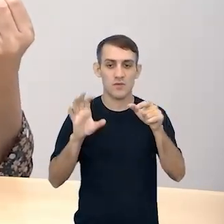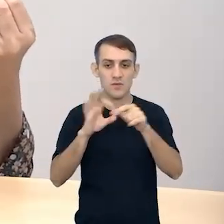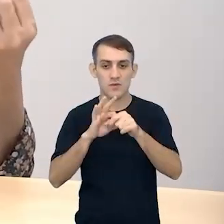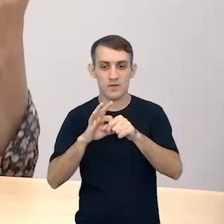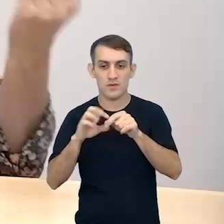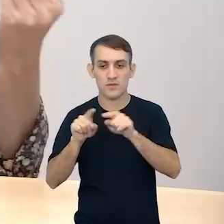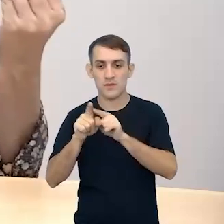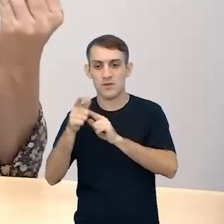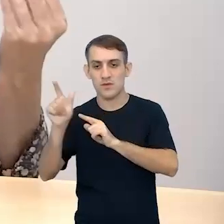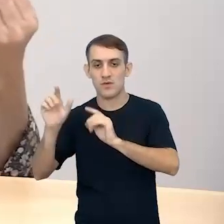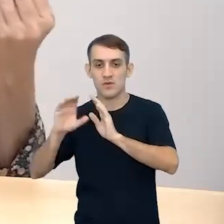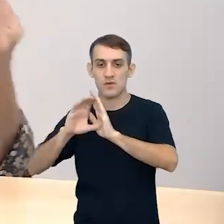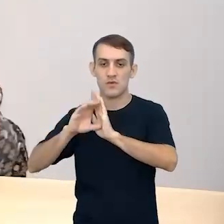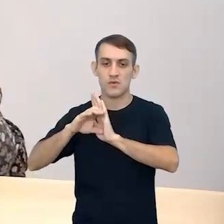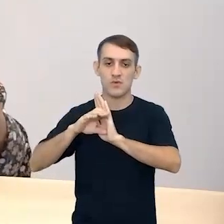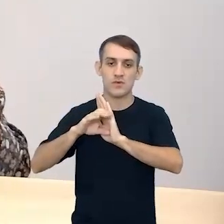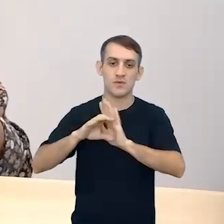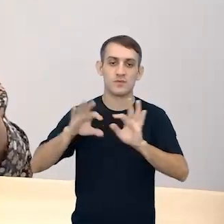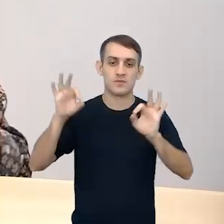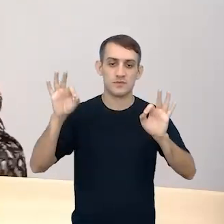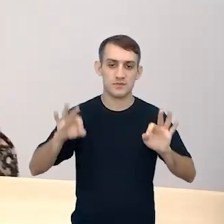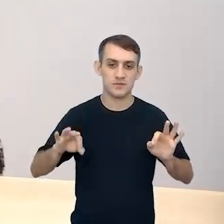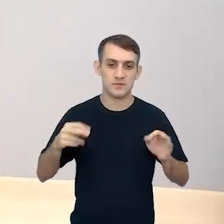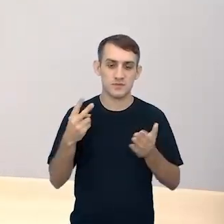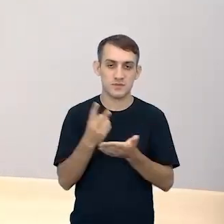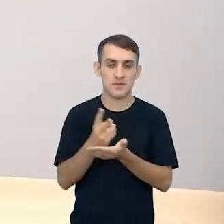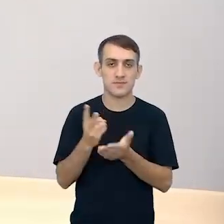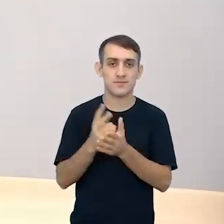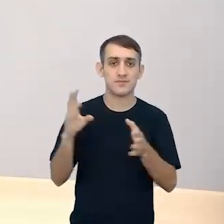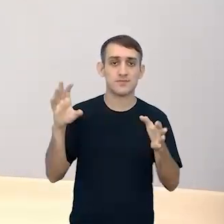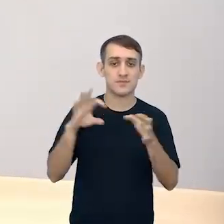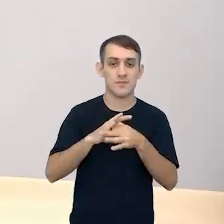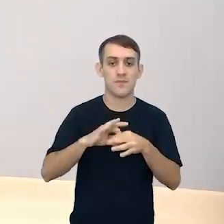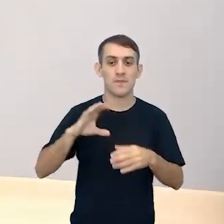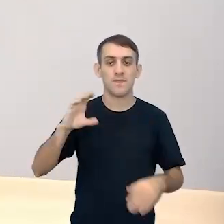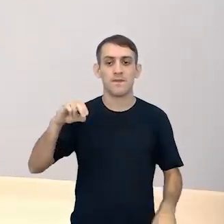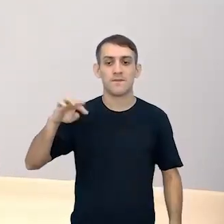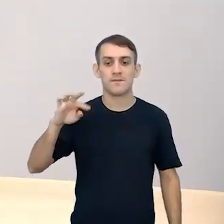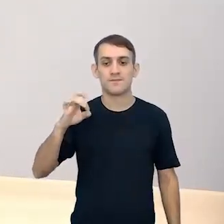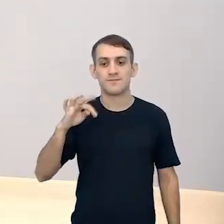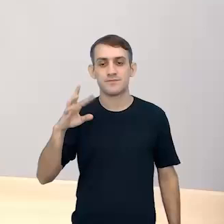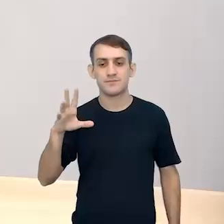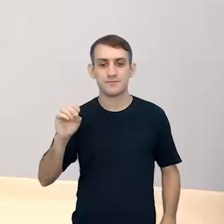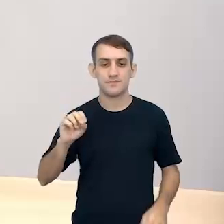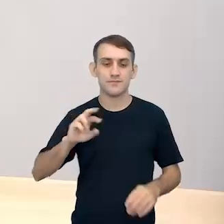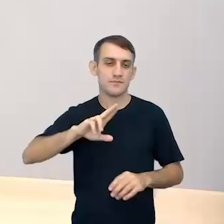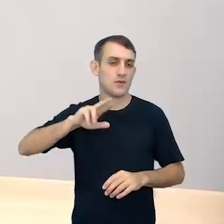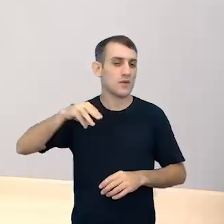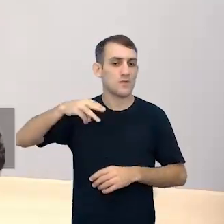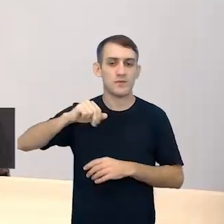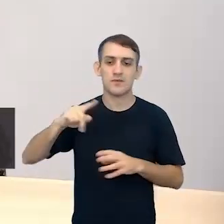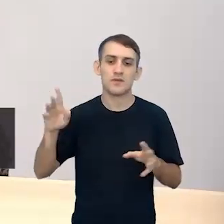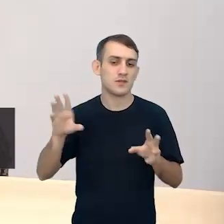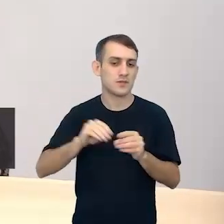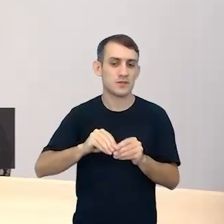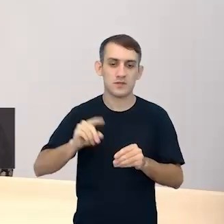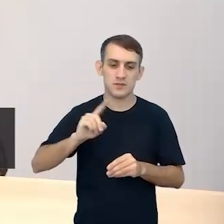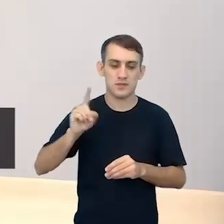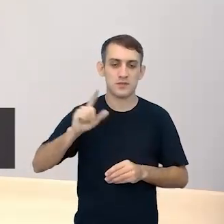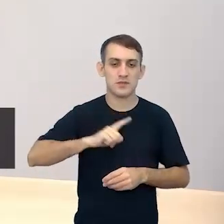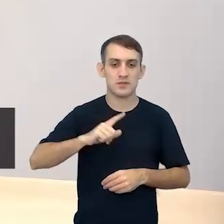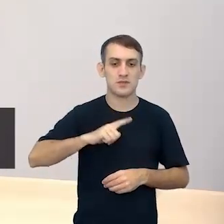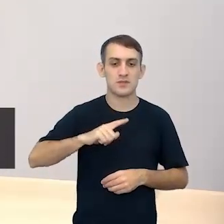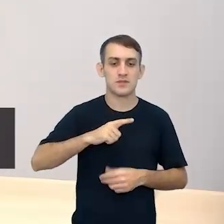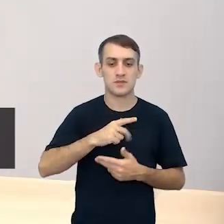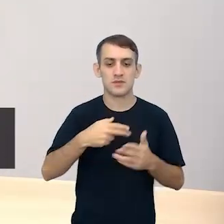outro conceito, né? O conceito ligado sempre a um conectivo. E não é um mapa de resumos, né? São mapas, é um mapa